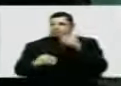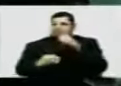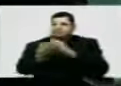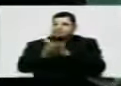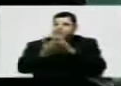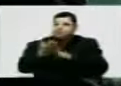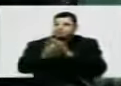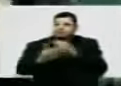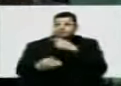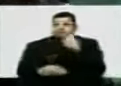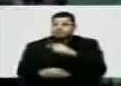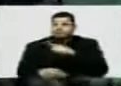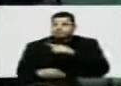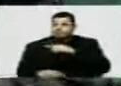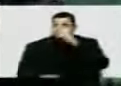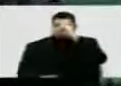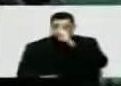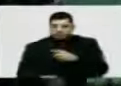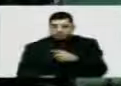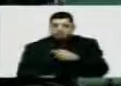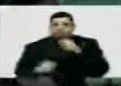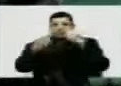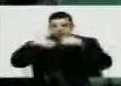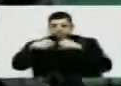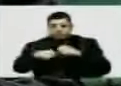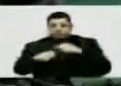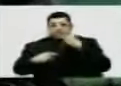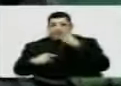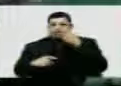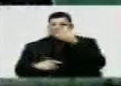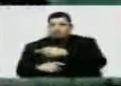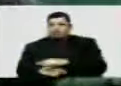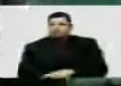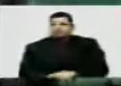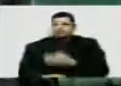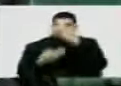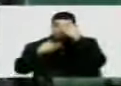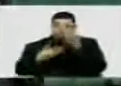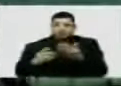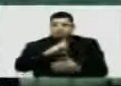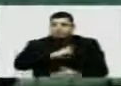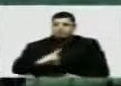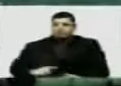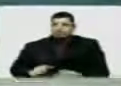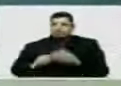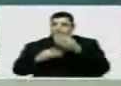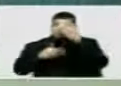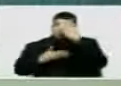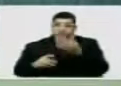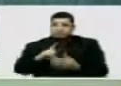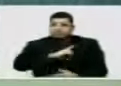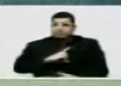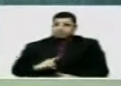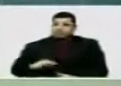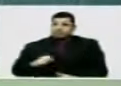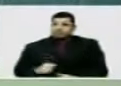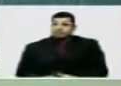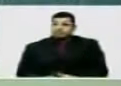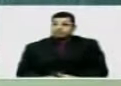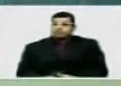tem nada a fazer. Nós temos o dever de nos posicionar e de não sermos omissos. Obrigado, deputado Marcelo Ramos. Obrigado, deputado Luiz